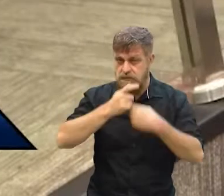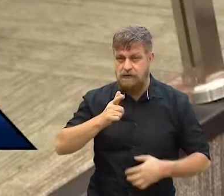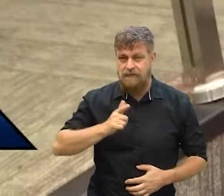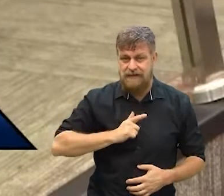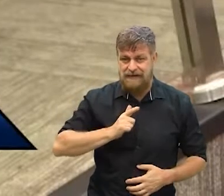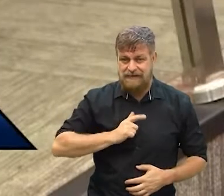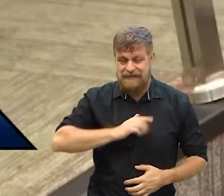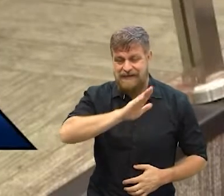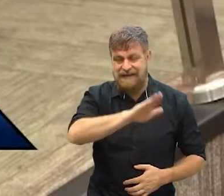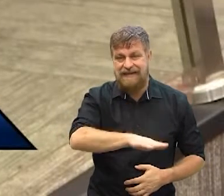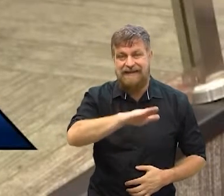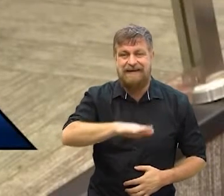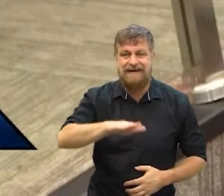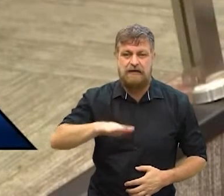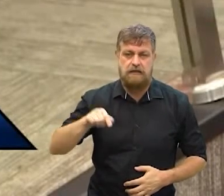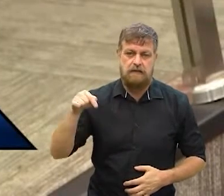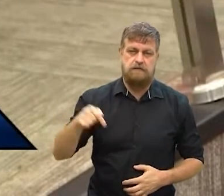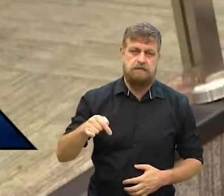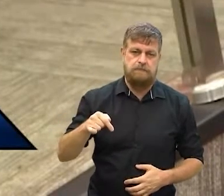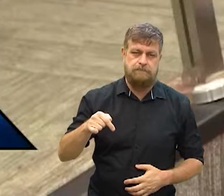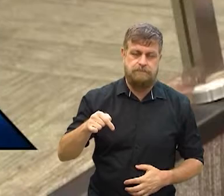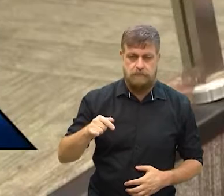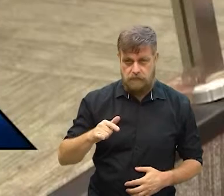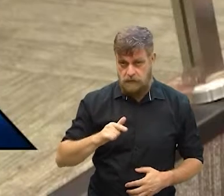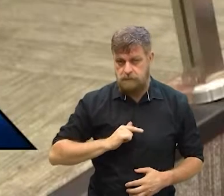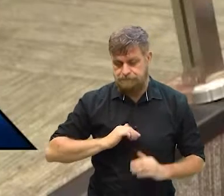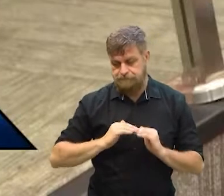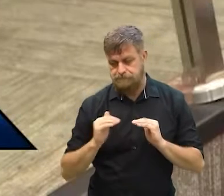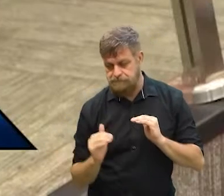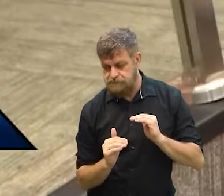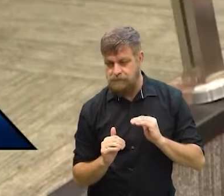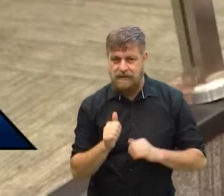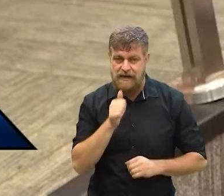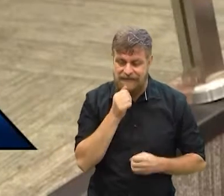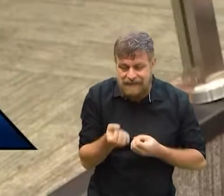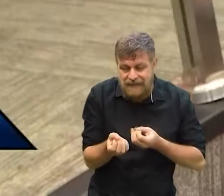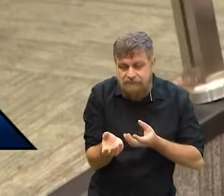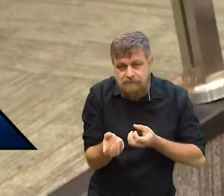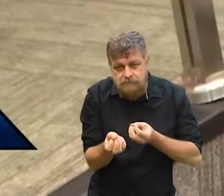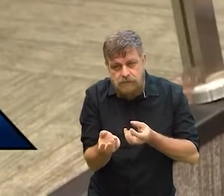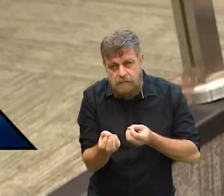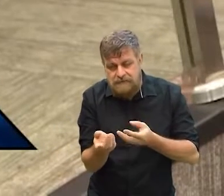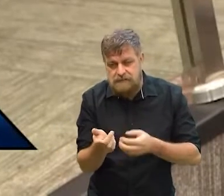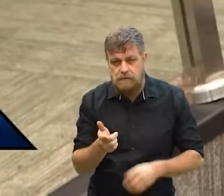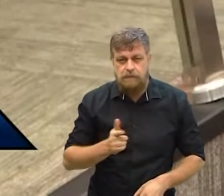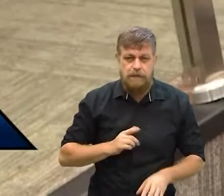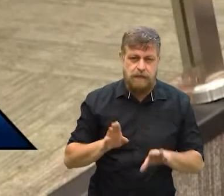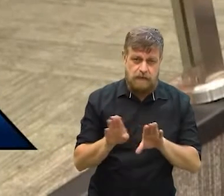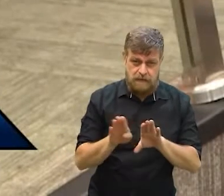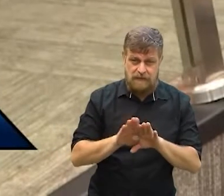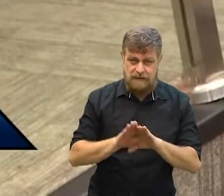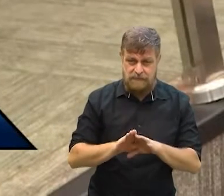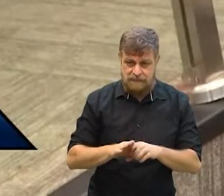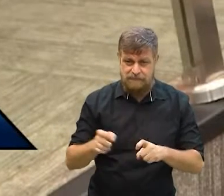à vulnerabilidade das crianças, né? As crianças ainda em formação, próprio casos